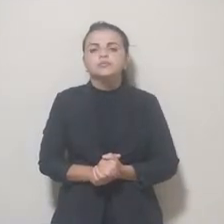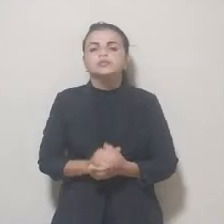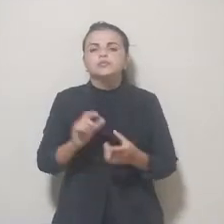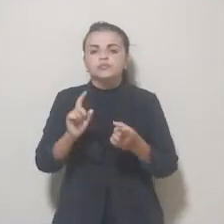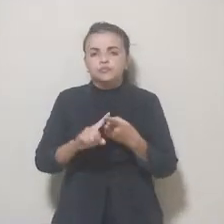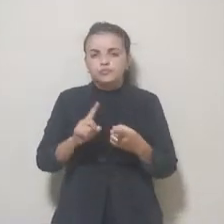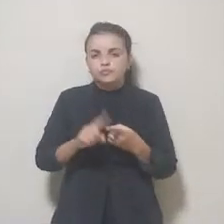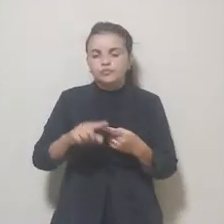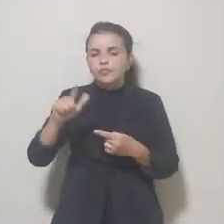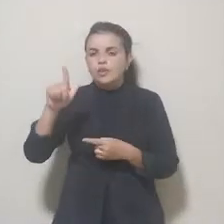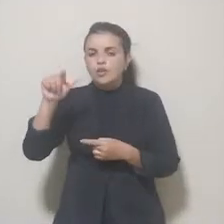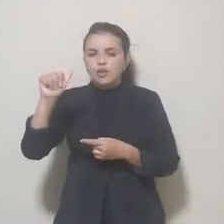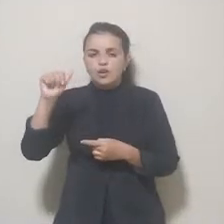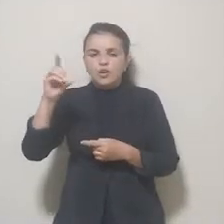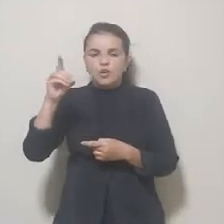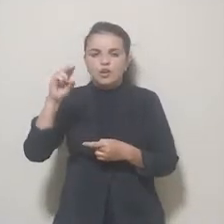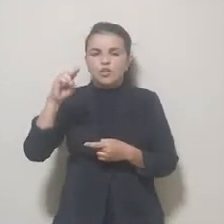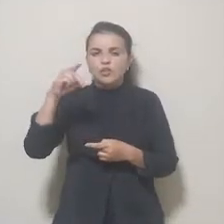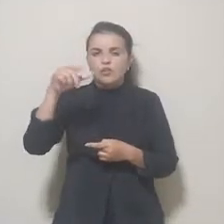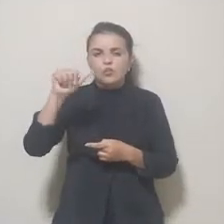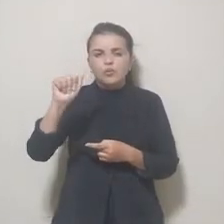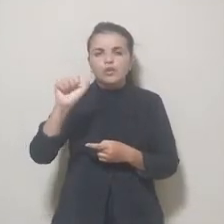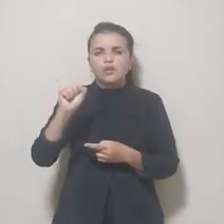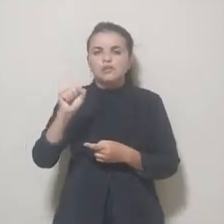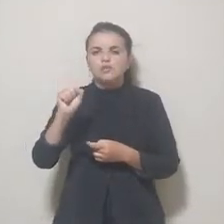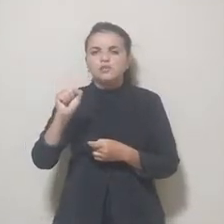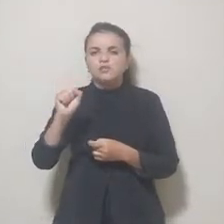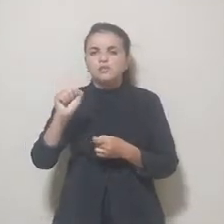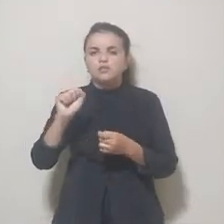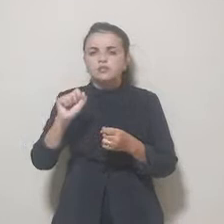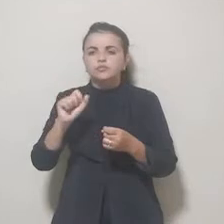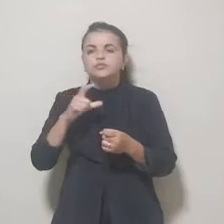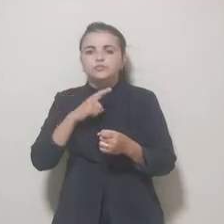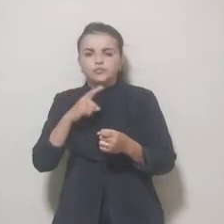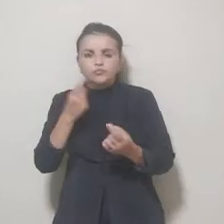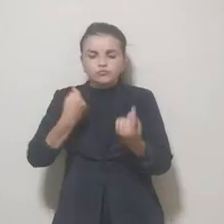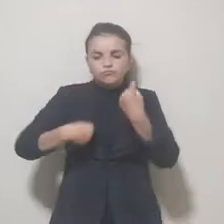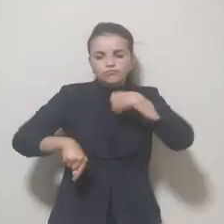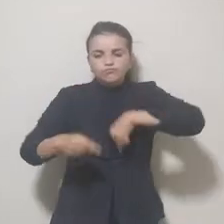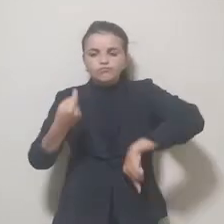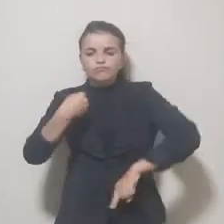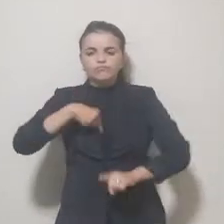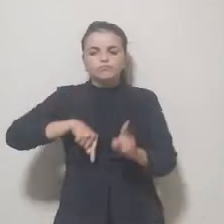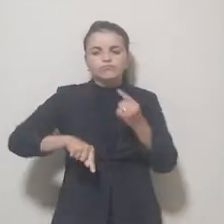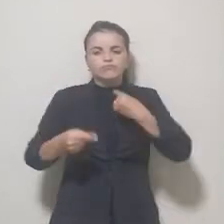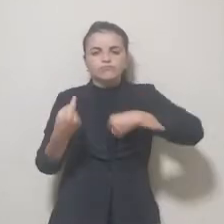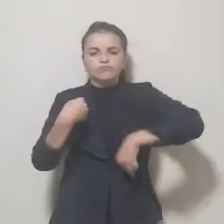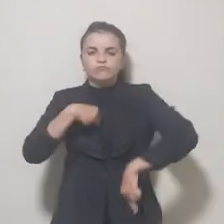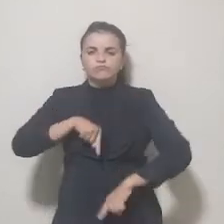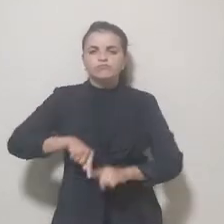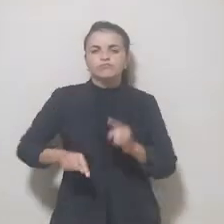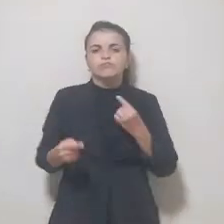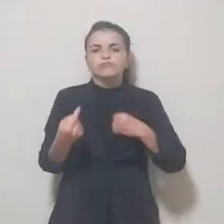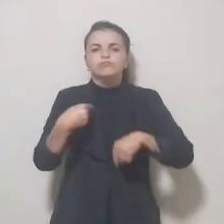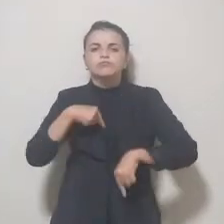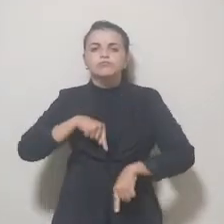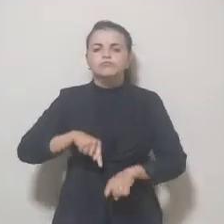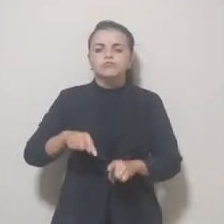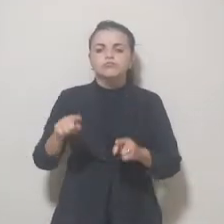glândulas parafoliculares, secretam os seguintes hormônios. A gente tem aqui a calcitonia,